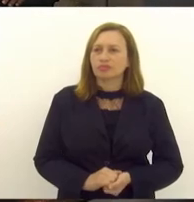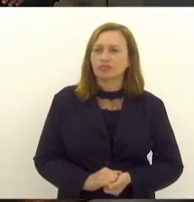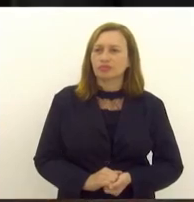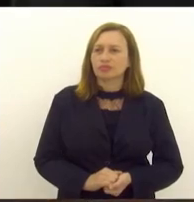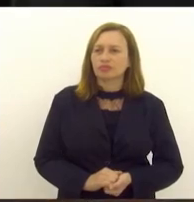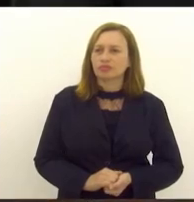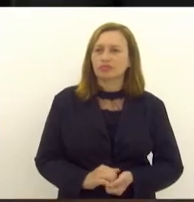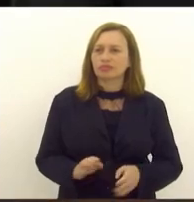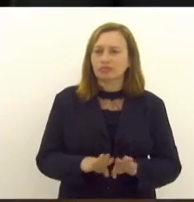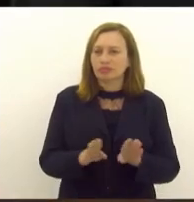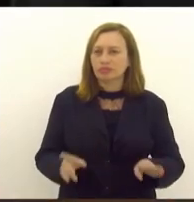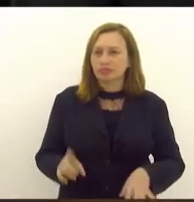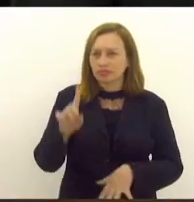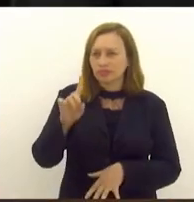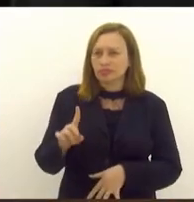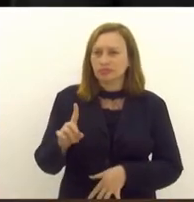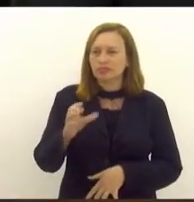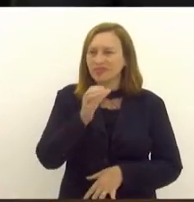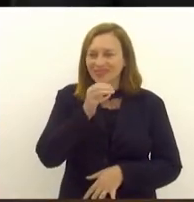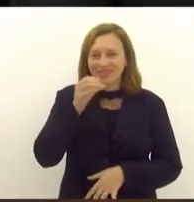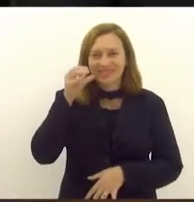pela mesa direto